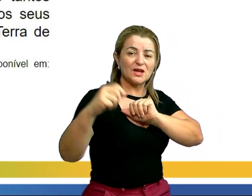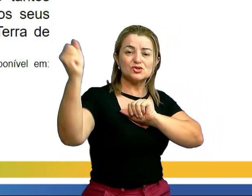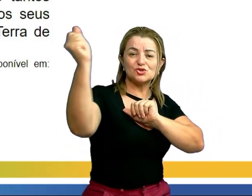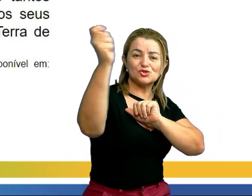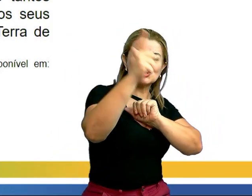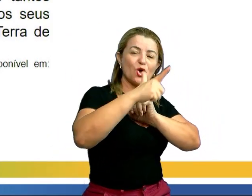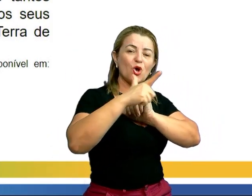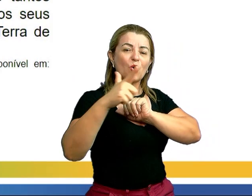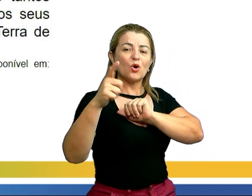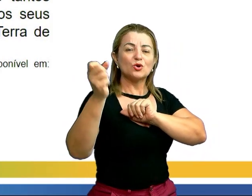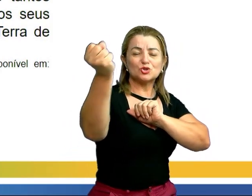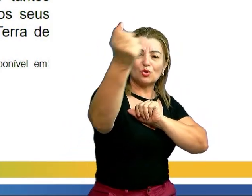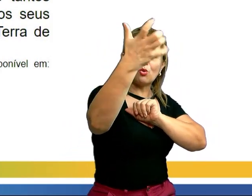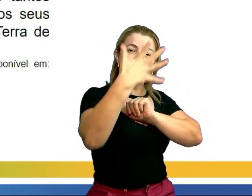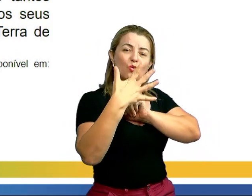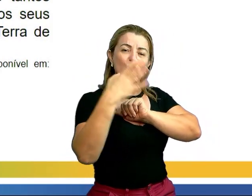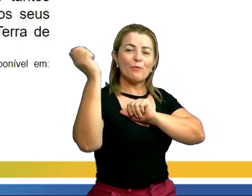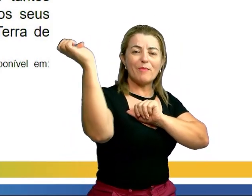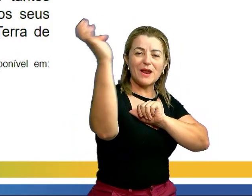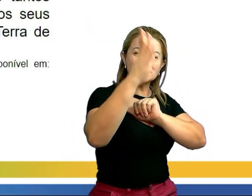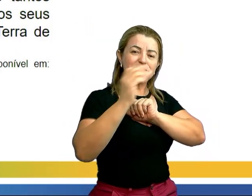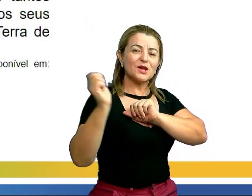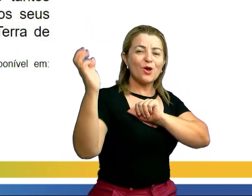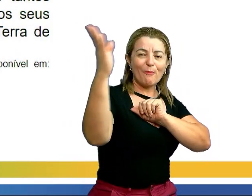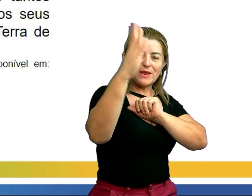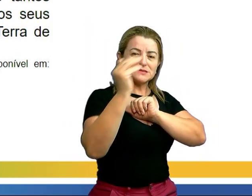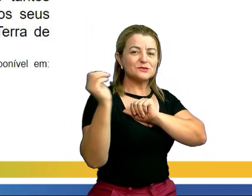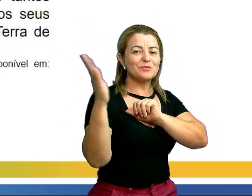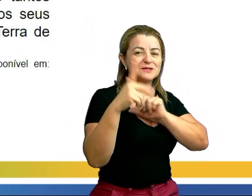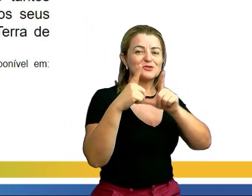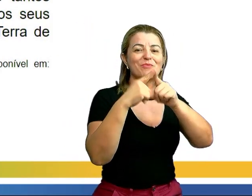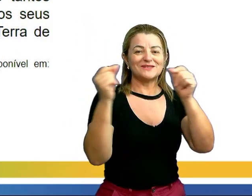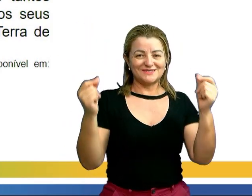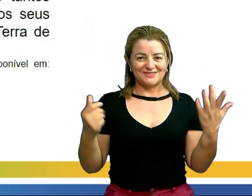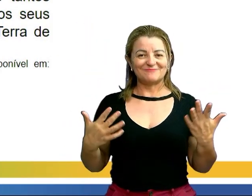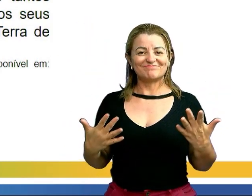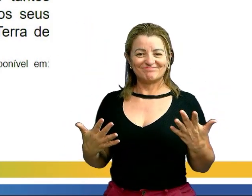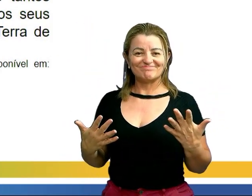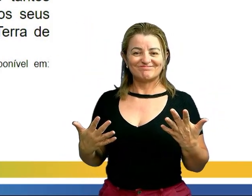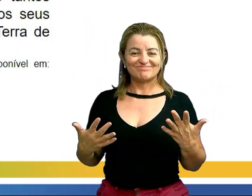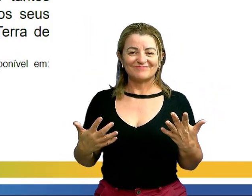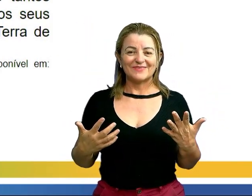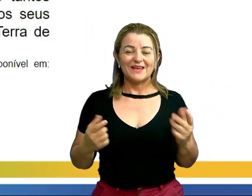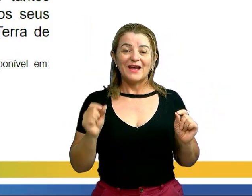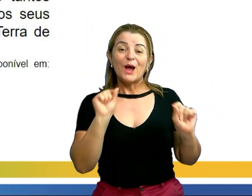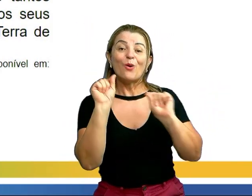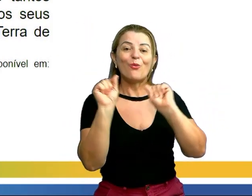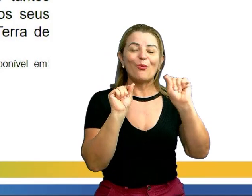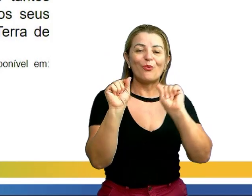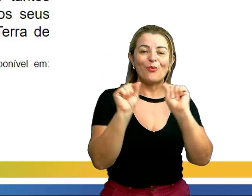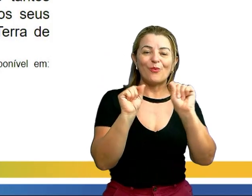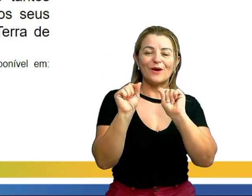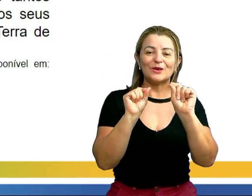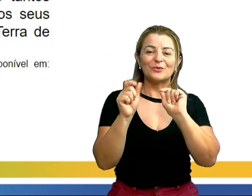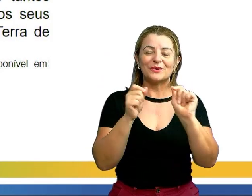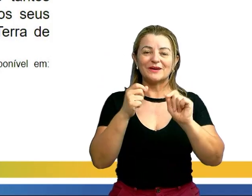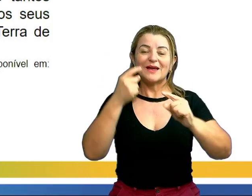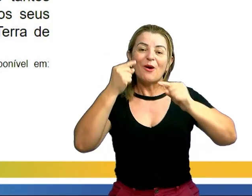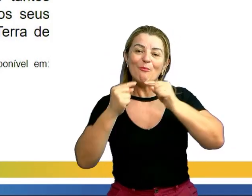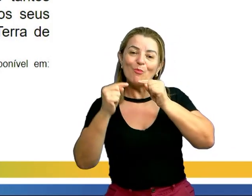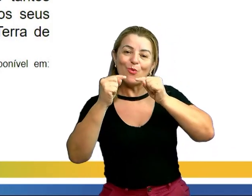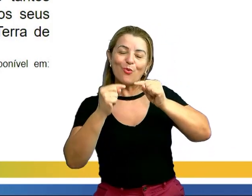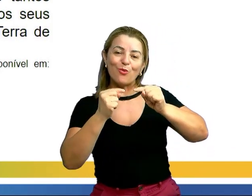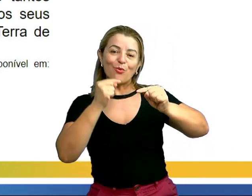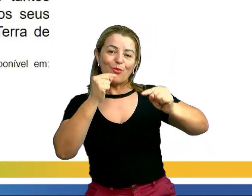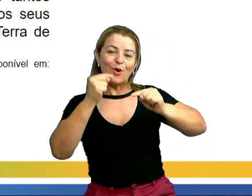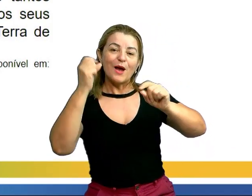luz, Brasil, Brasil, Brasília, né? Isso aí tá falando, é bem ritmada, né, sobre